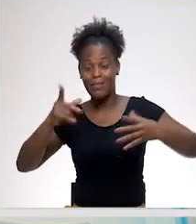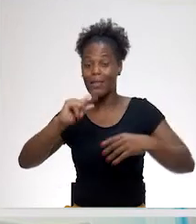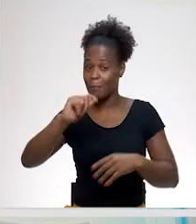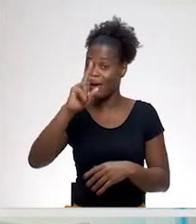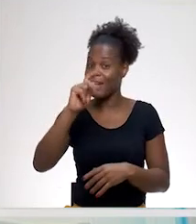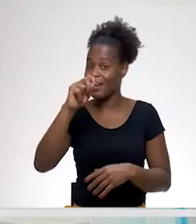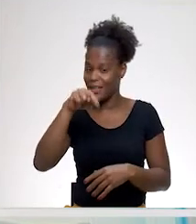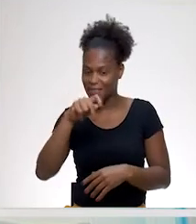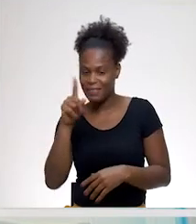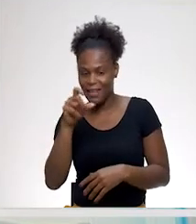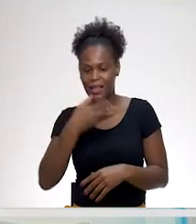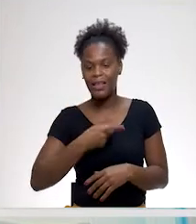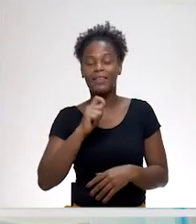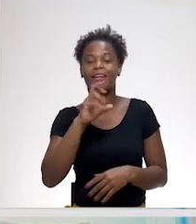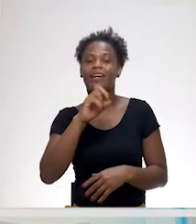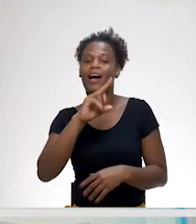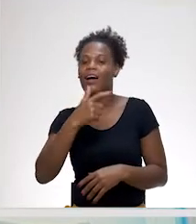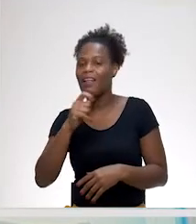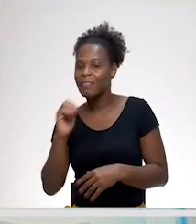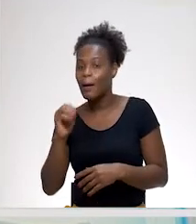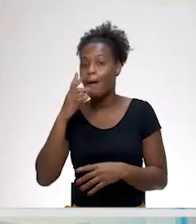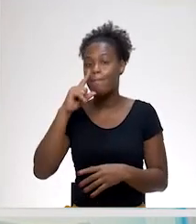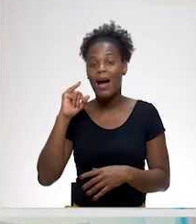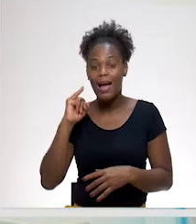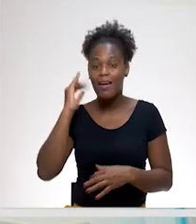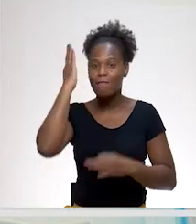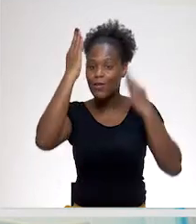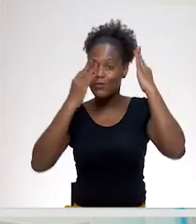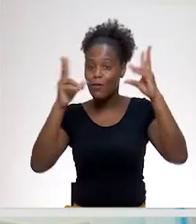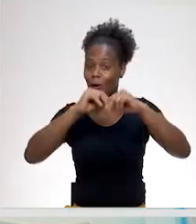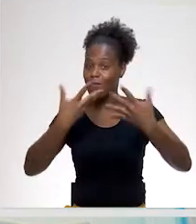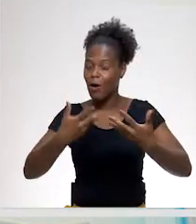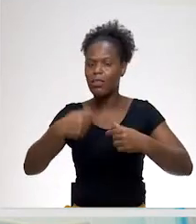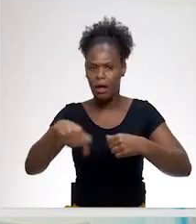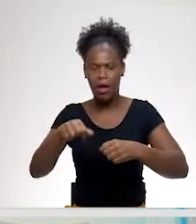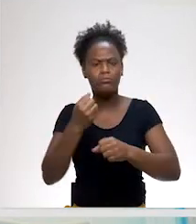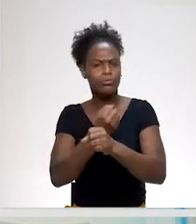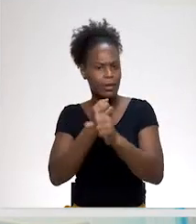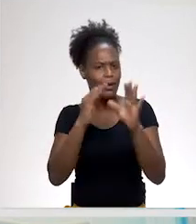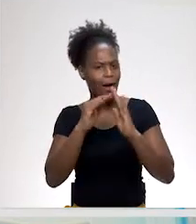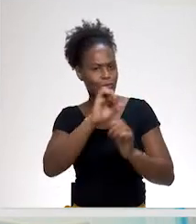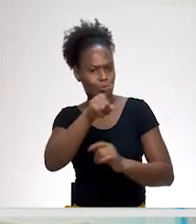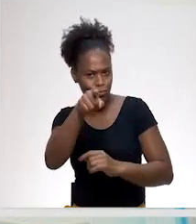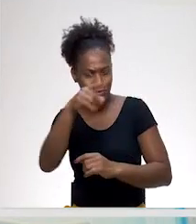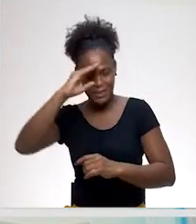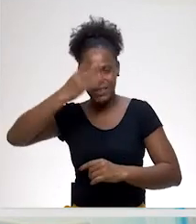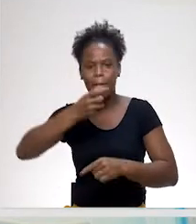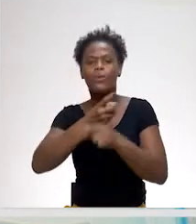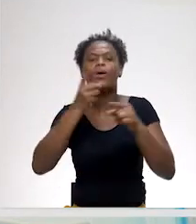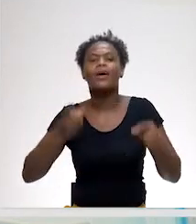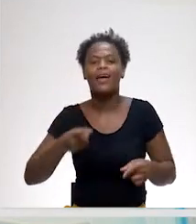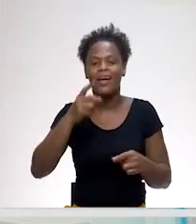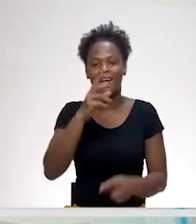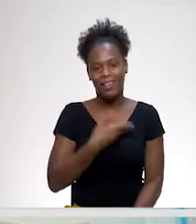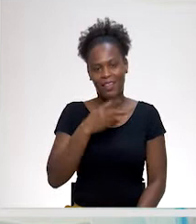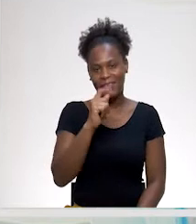o René Descartes, considerado o pai da filosofia moderna. E tinham como um trabalho de casa que era para saber